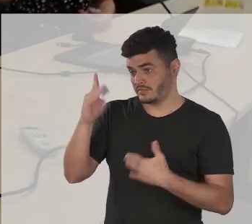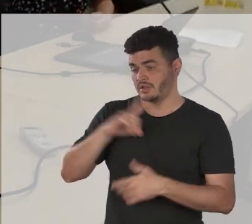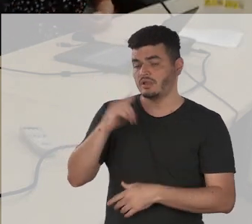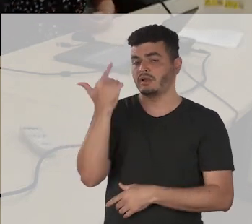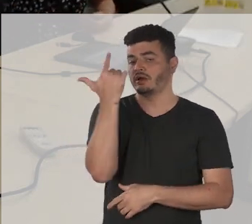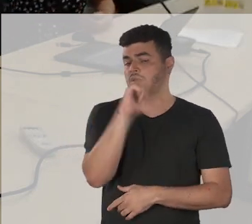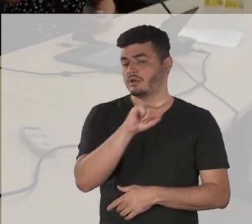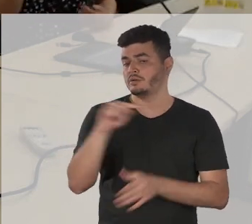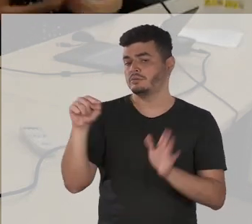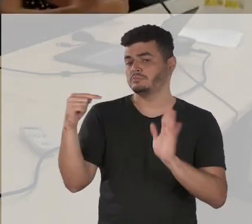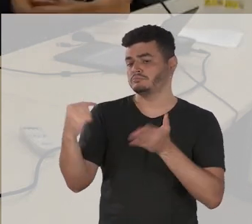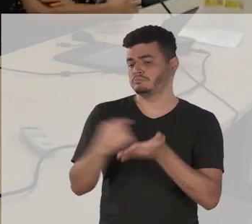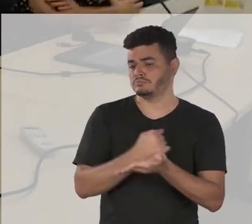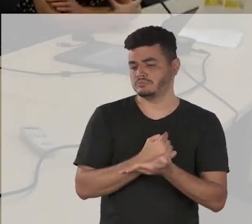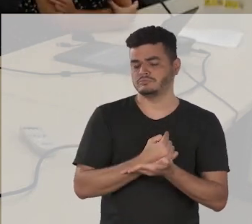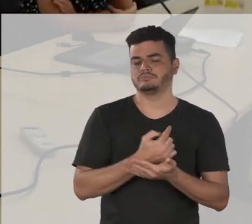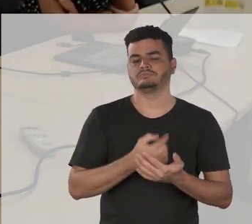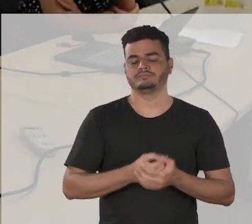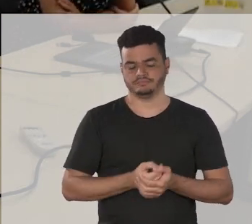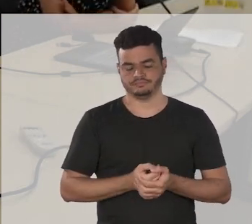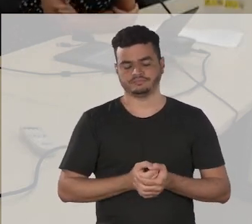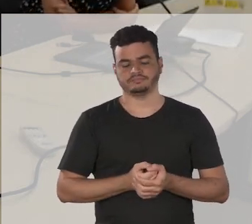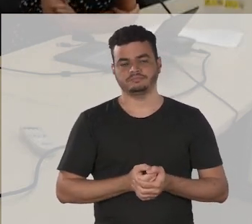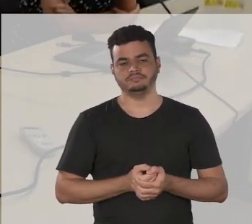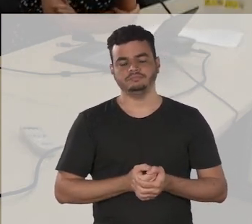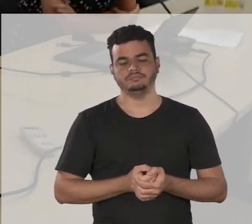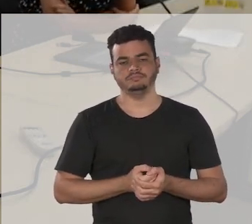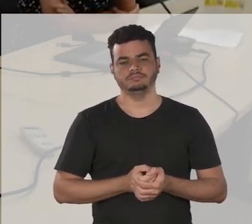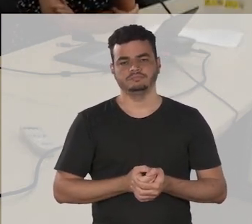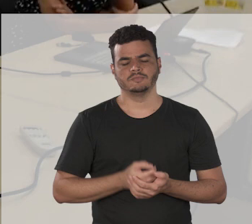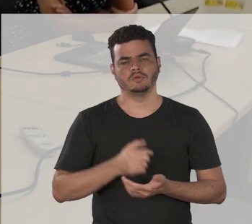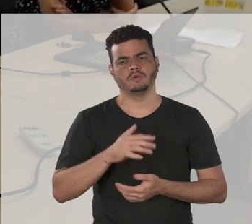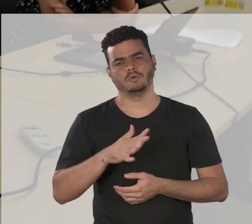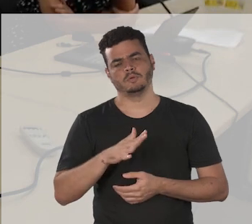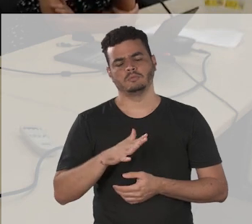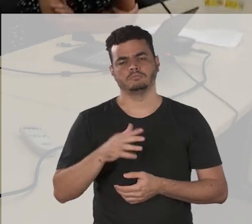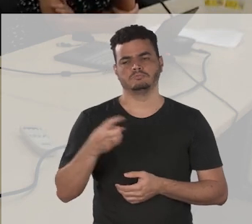pergunta da plateia e depois mais duas no chat. Então...